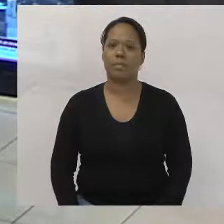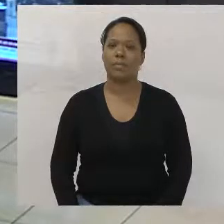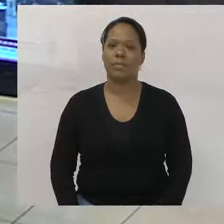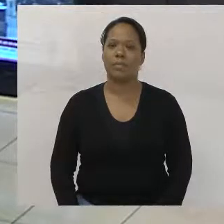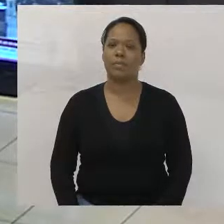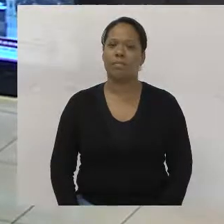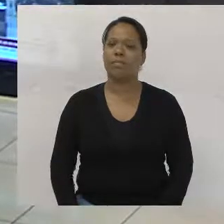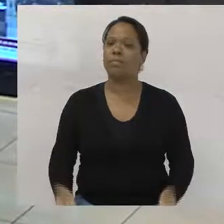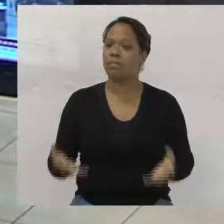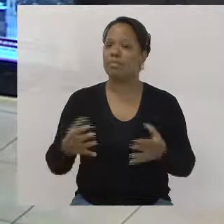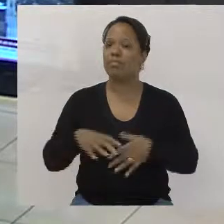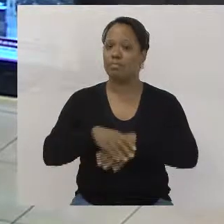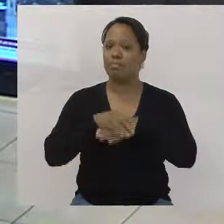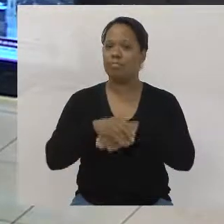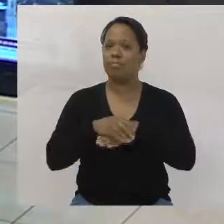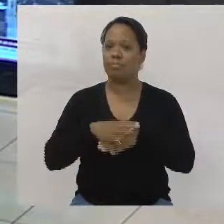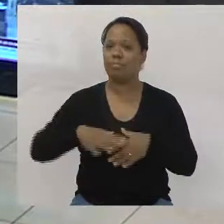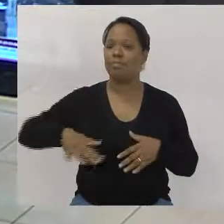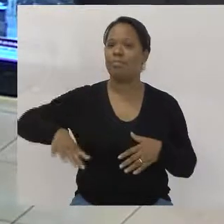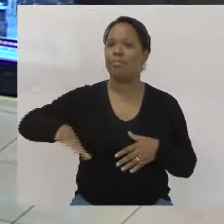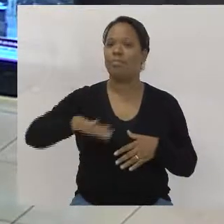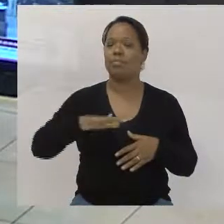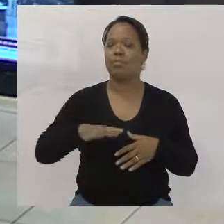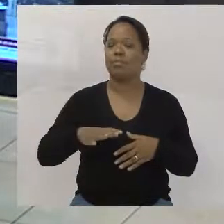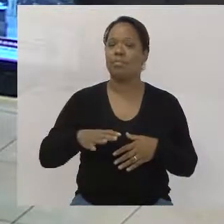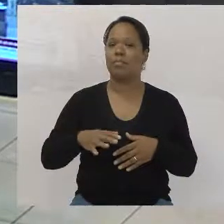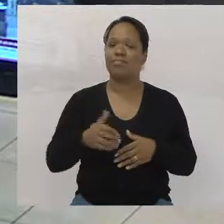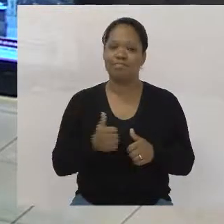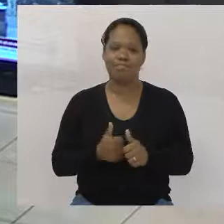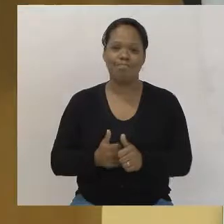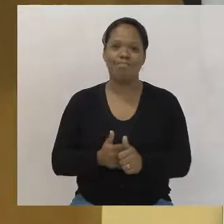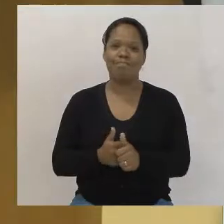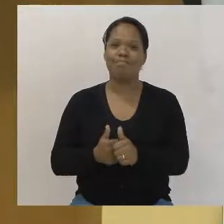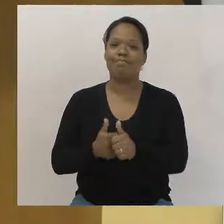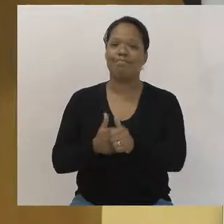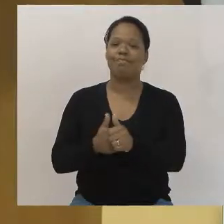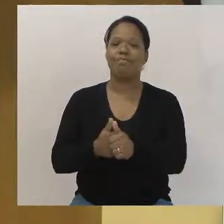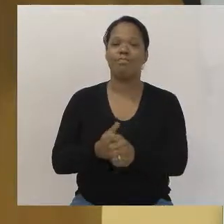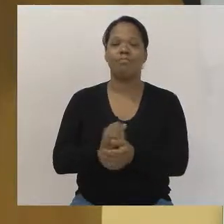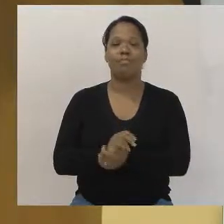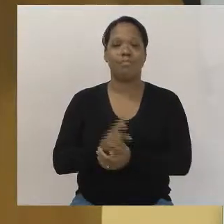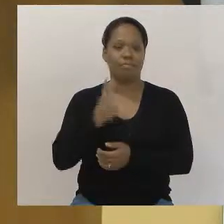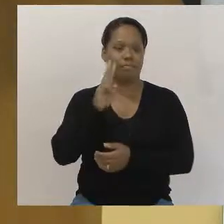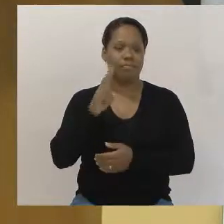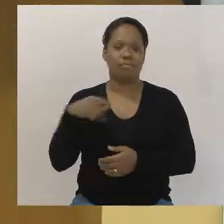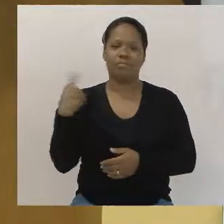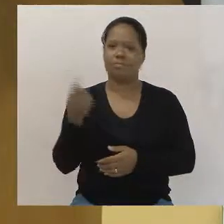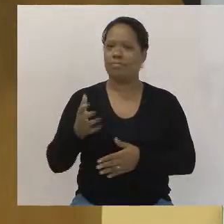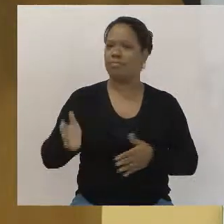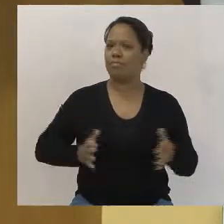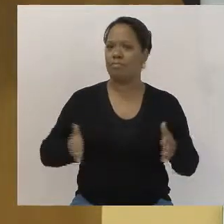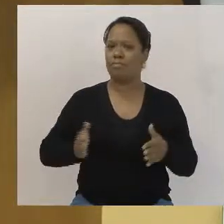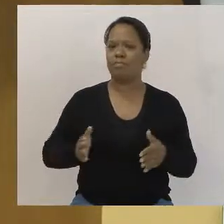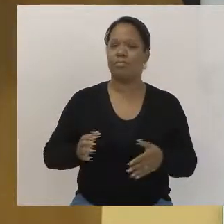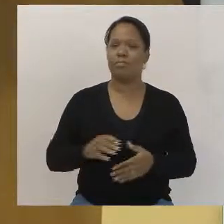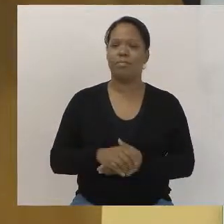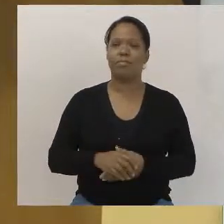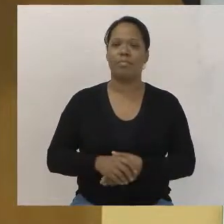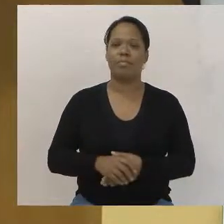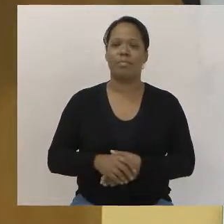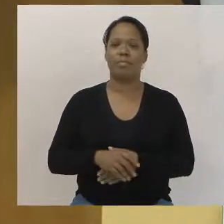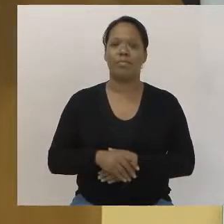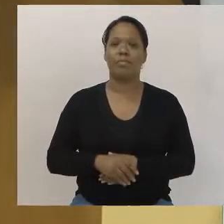quero cumprimentar a todos que estão nos acompanhando e acompanha o nosso mandato o cumprimentar o presidente do partido dos trabalhadores